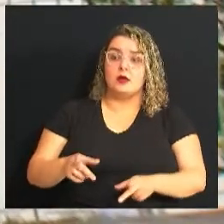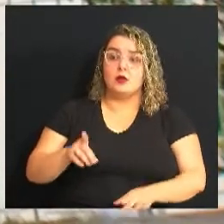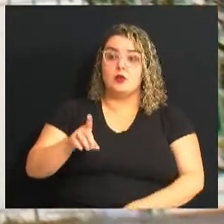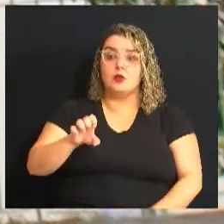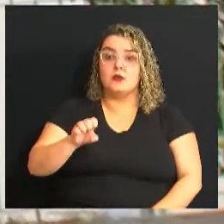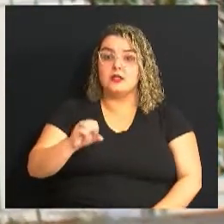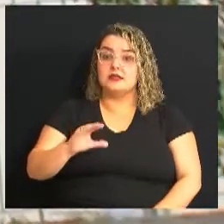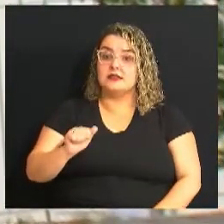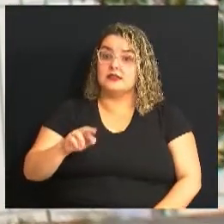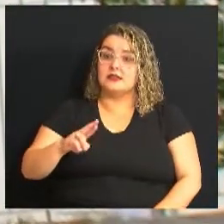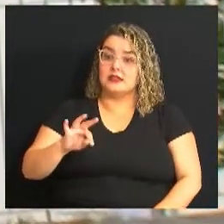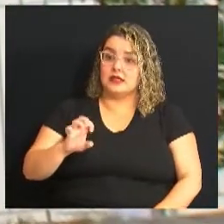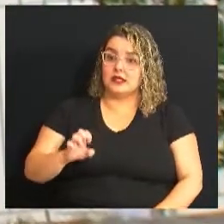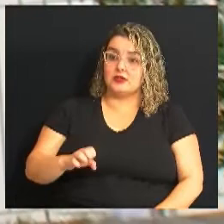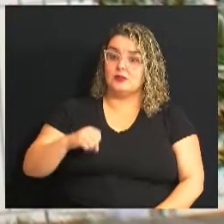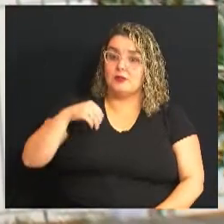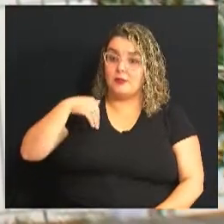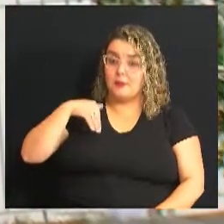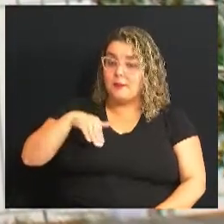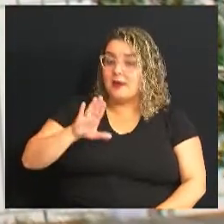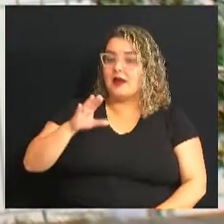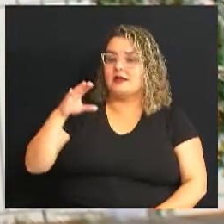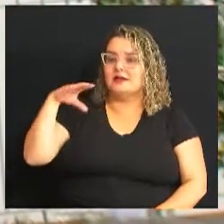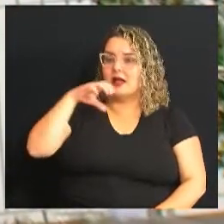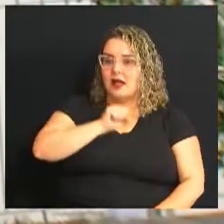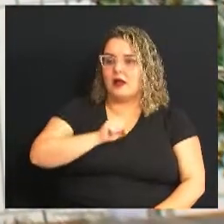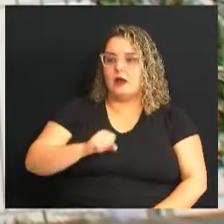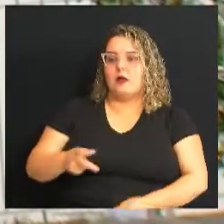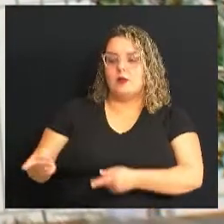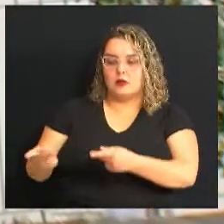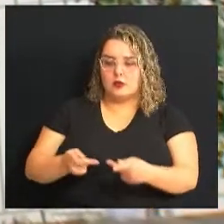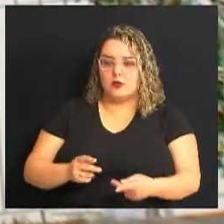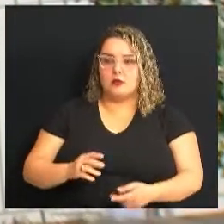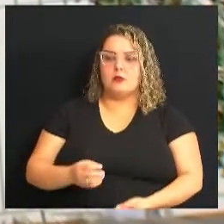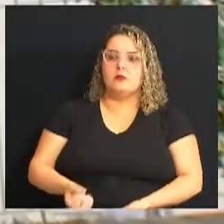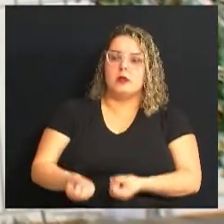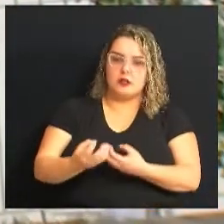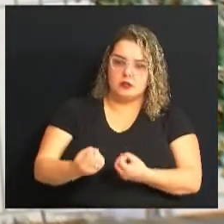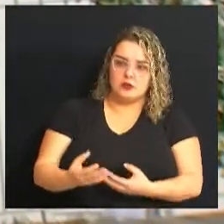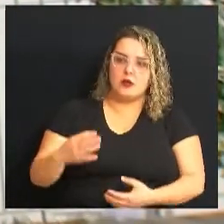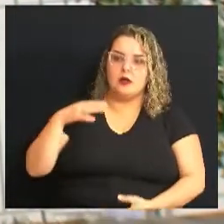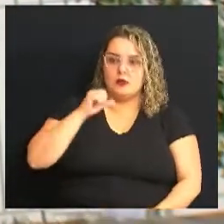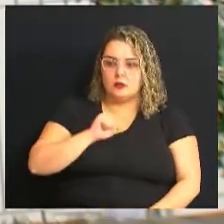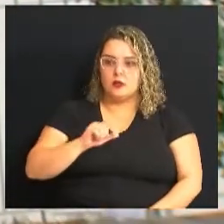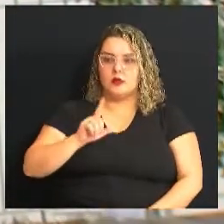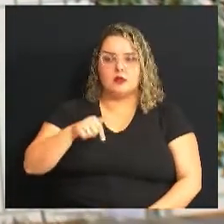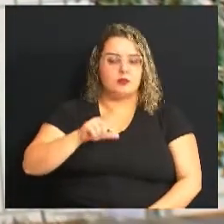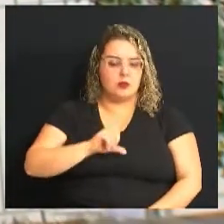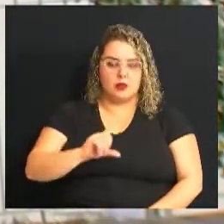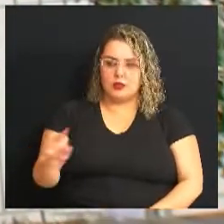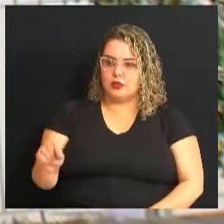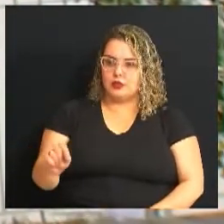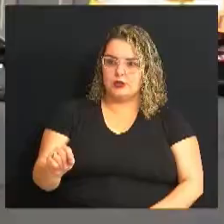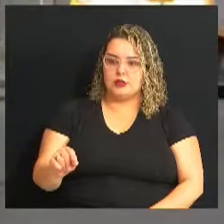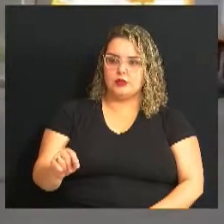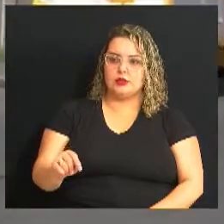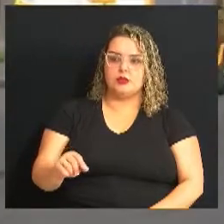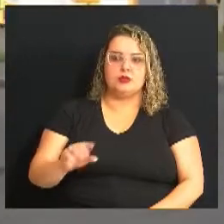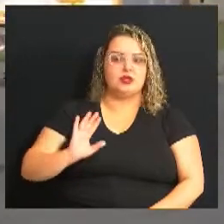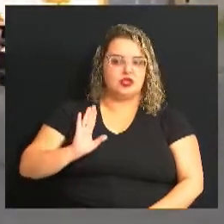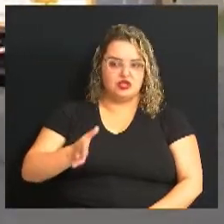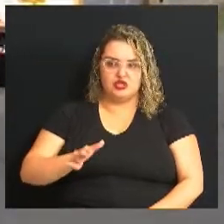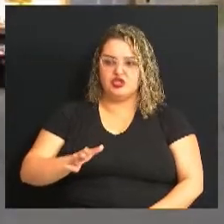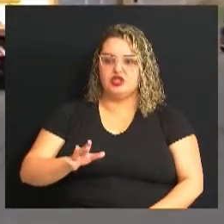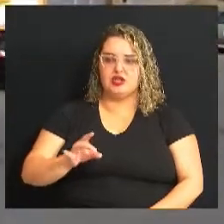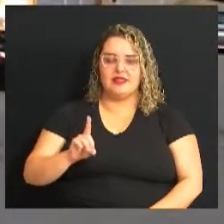rápido quando é o visitante. A gente pega o dado dele necessário, assim que vai embora a gente já procura descartar.